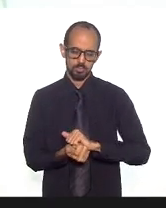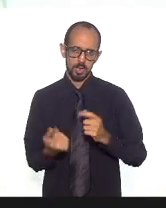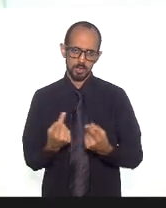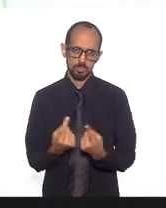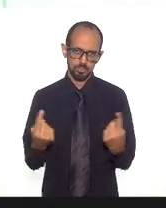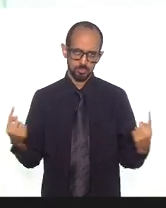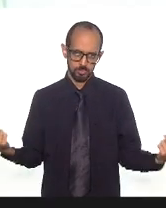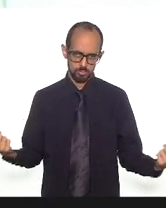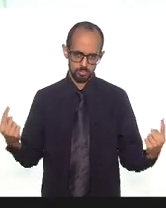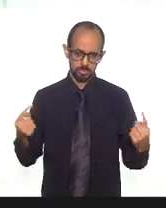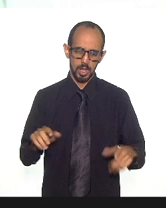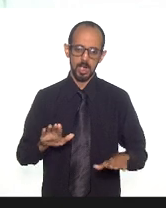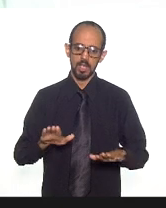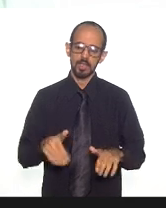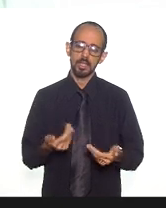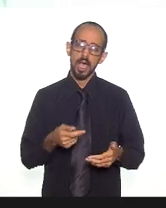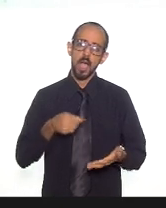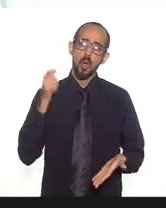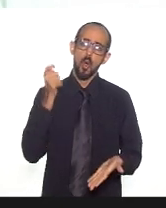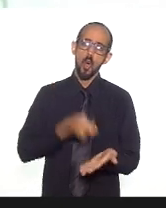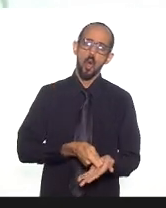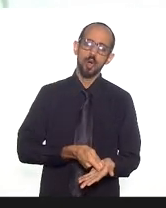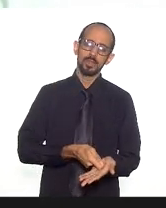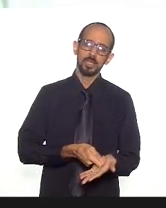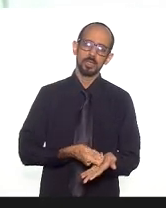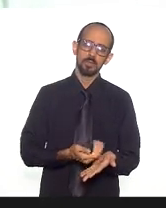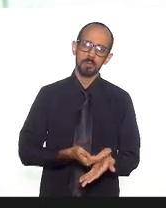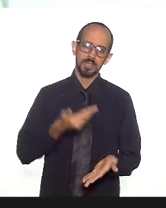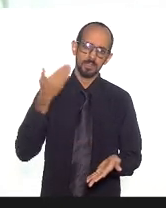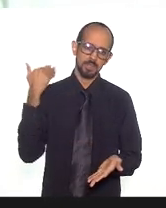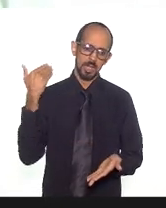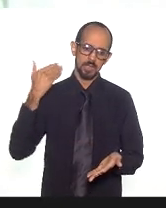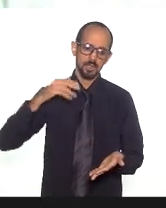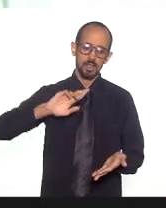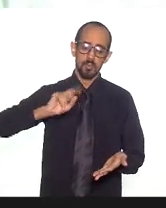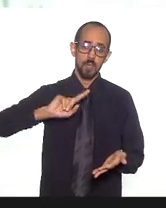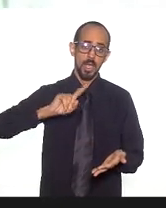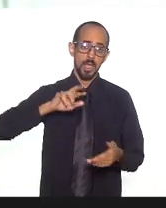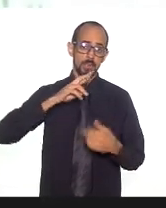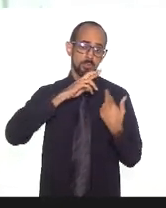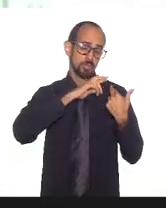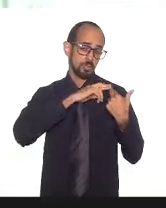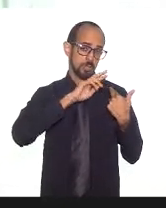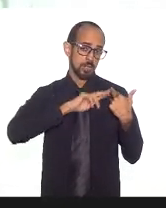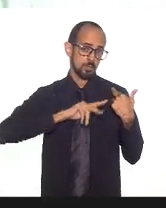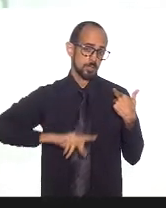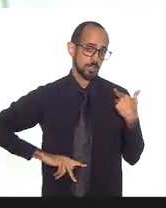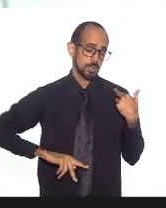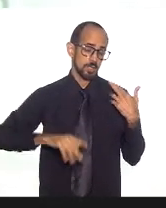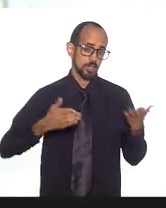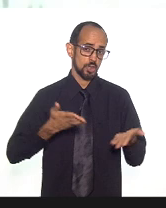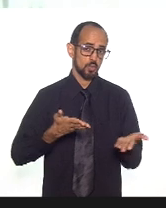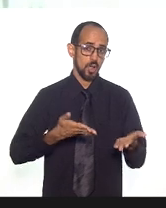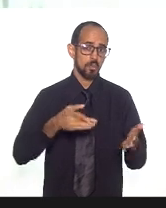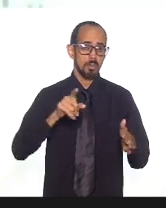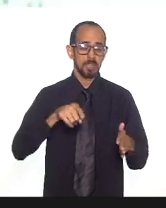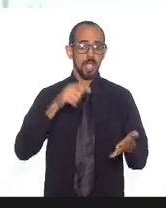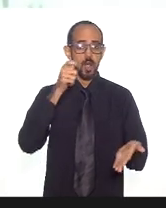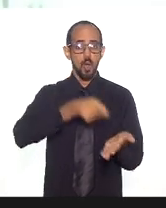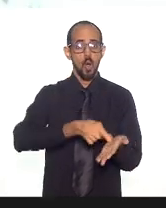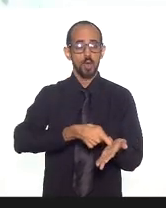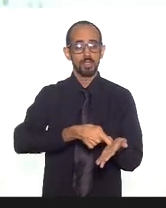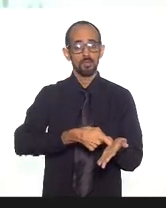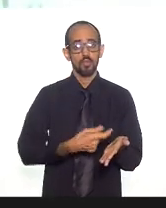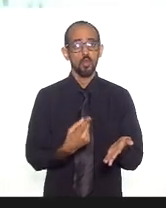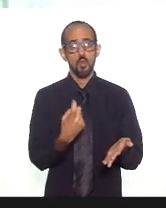foi unilateral na gestão passada, não é responsabilidade do presidente atual, mas o nosso processo no judiciário também foi